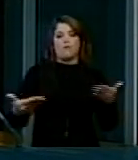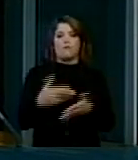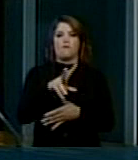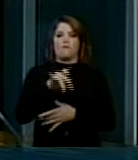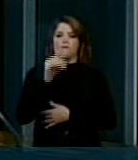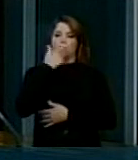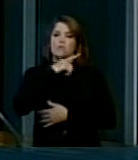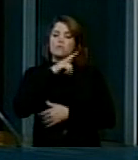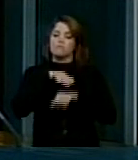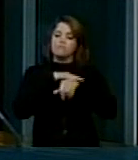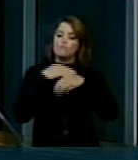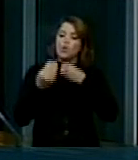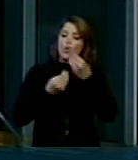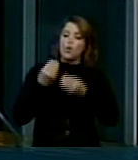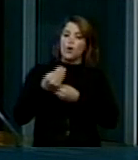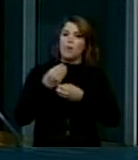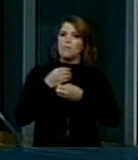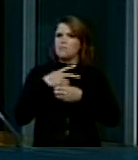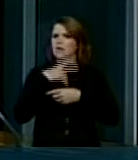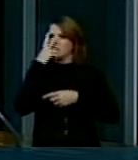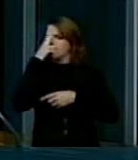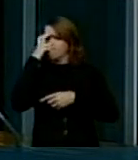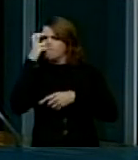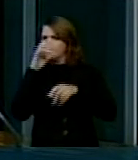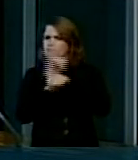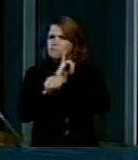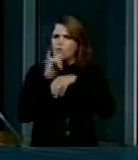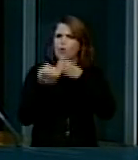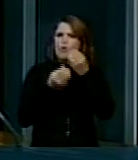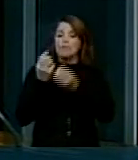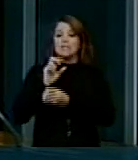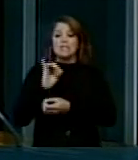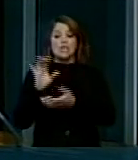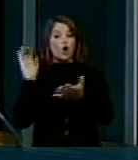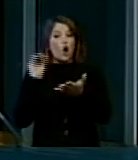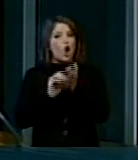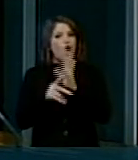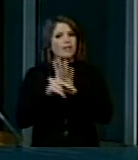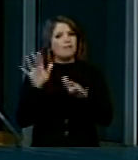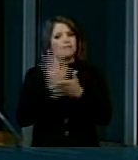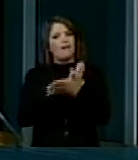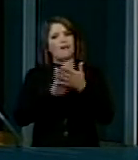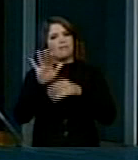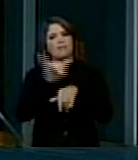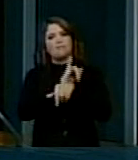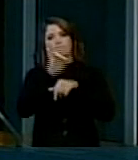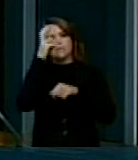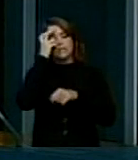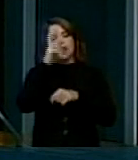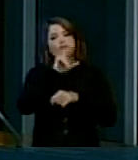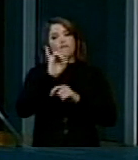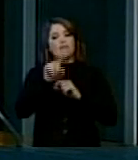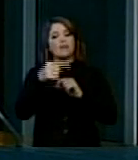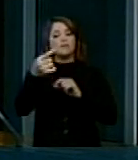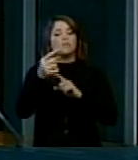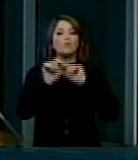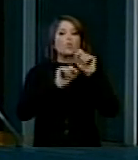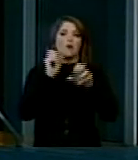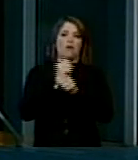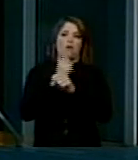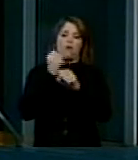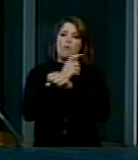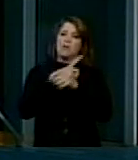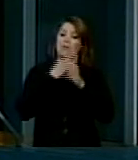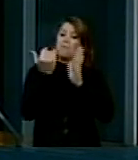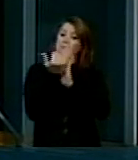se possa operar com um serviço de inteligência, porque se nós não colocarmos serviço de inteligência, nós corremos o risco dessas obras que